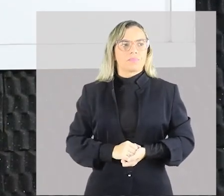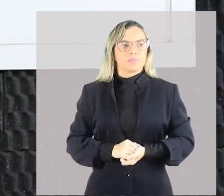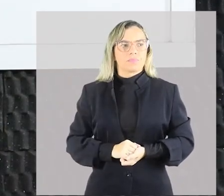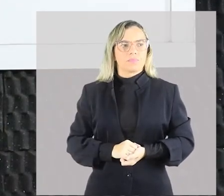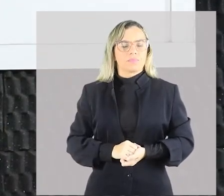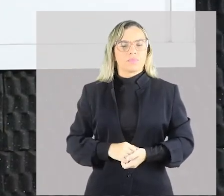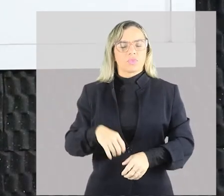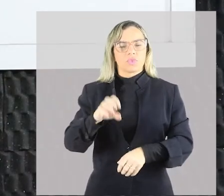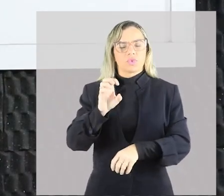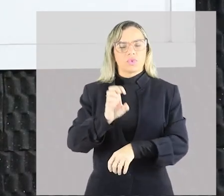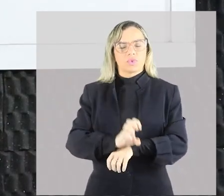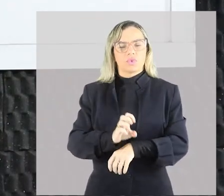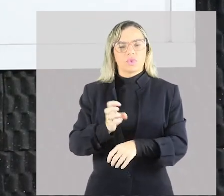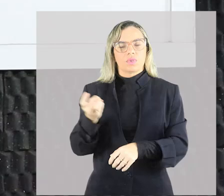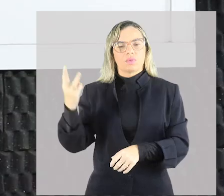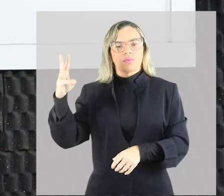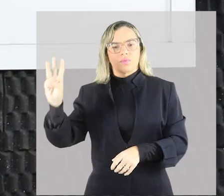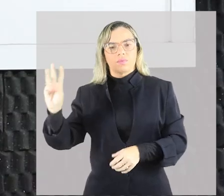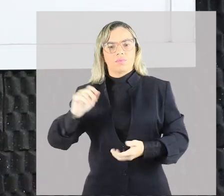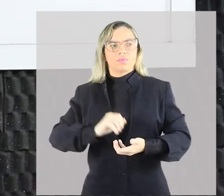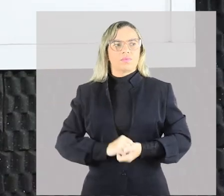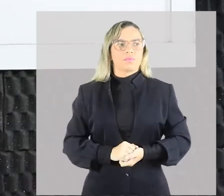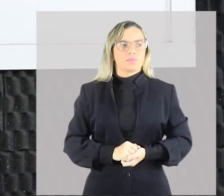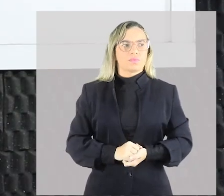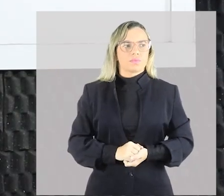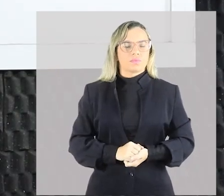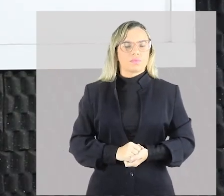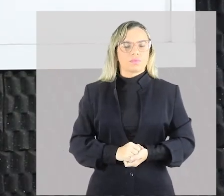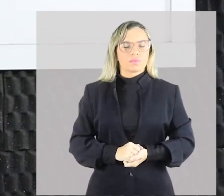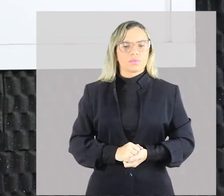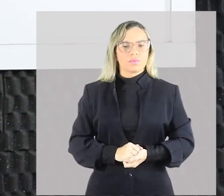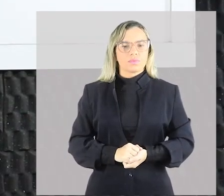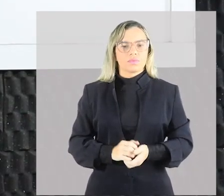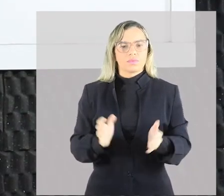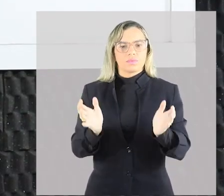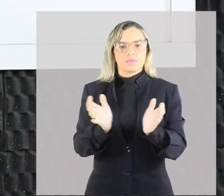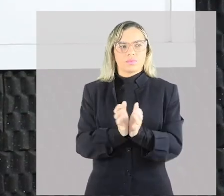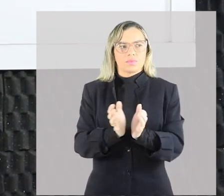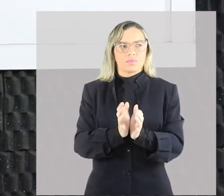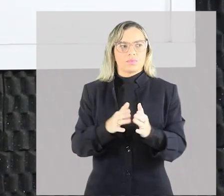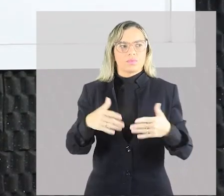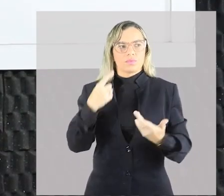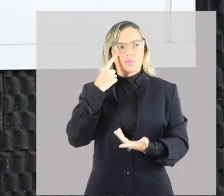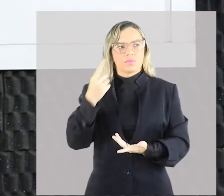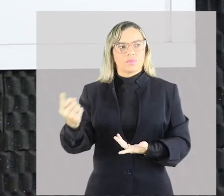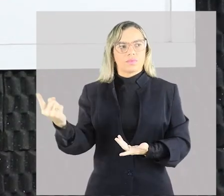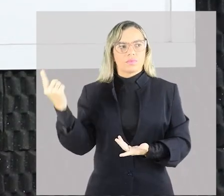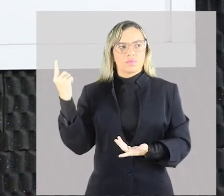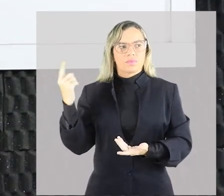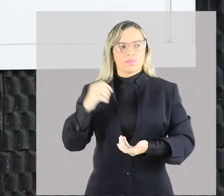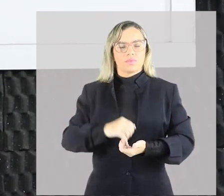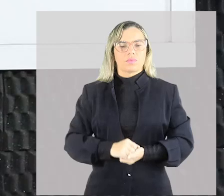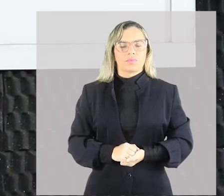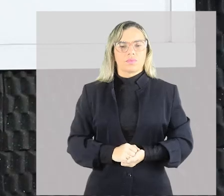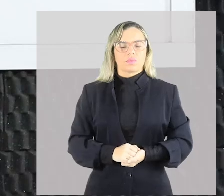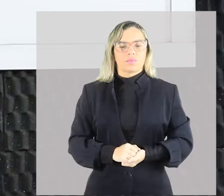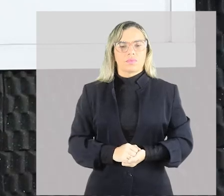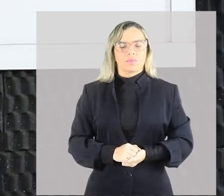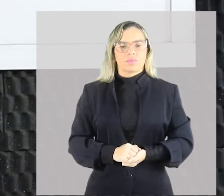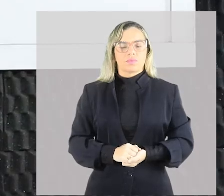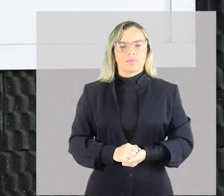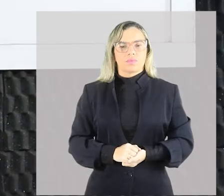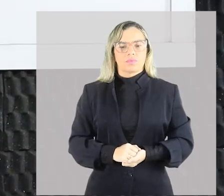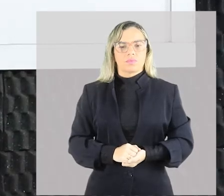do Maranhão. Então, nesse caso aí, esse conjunto é formado pelos professores do Estado do